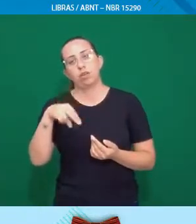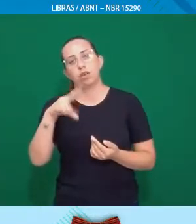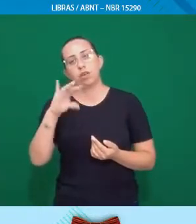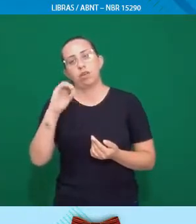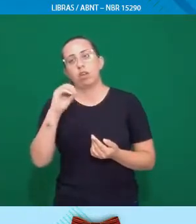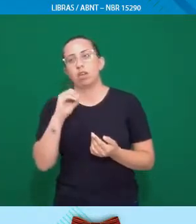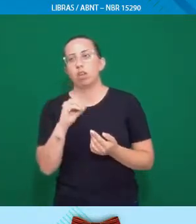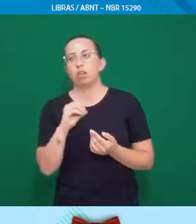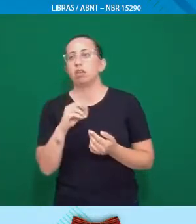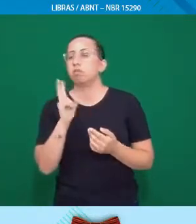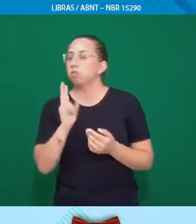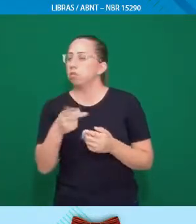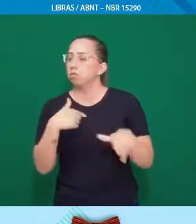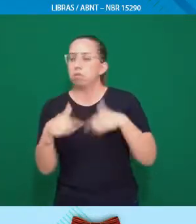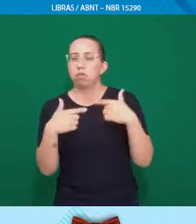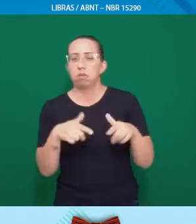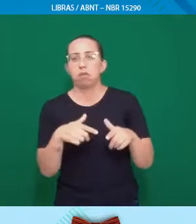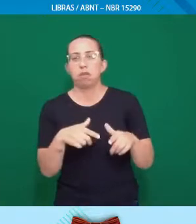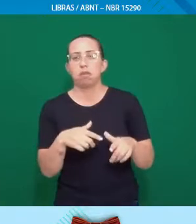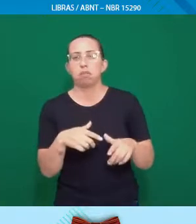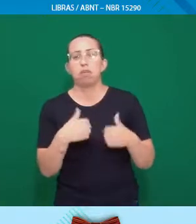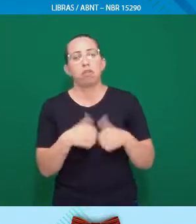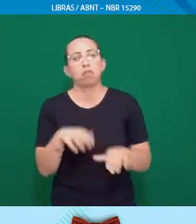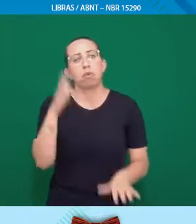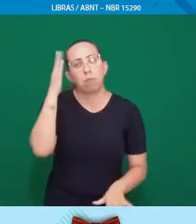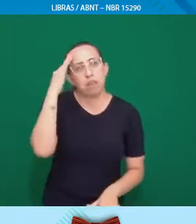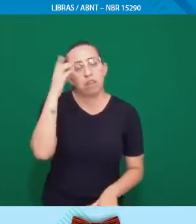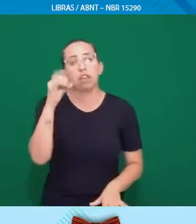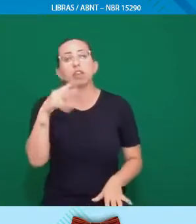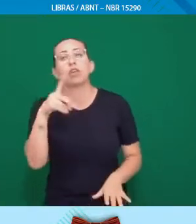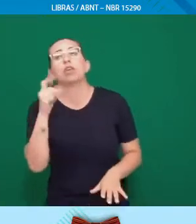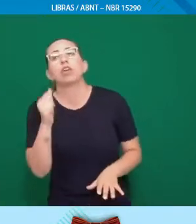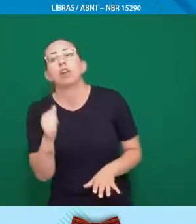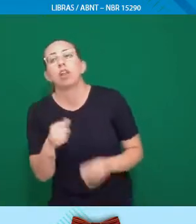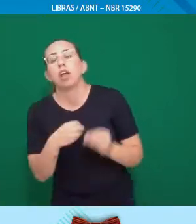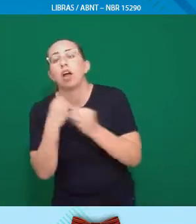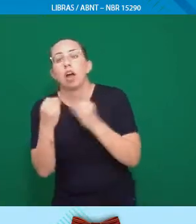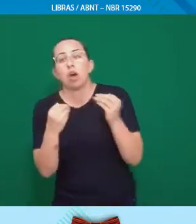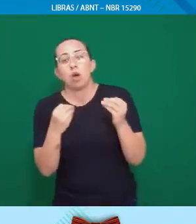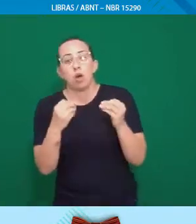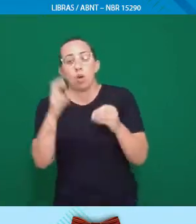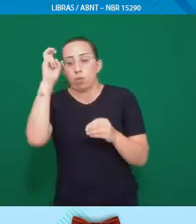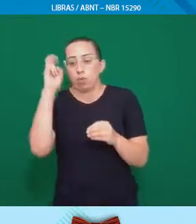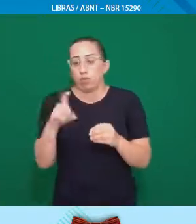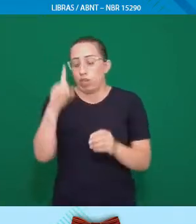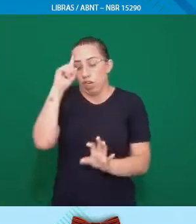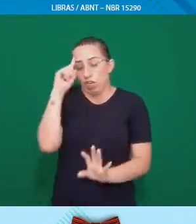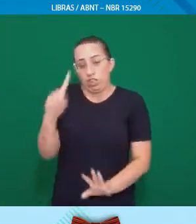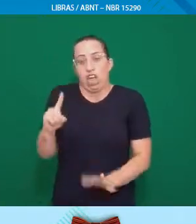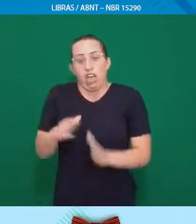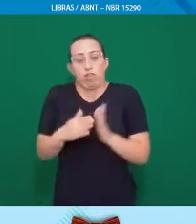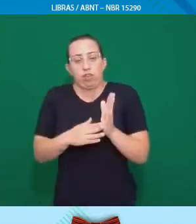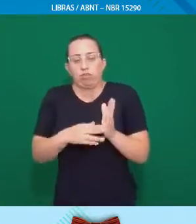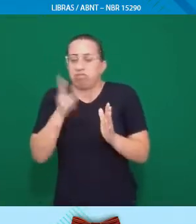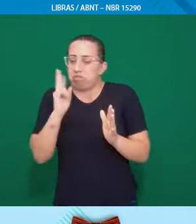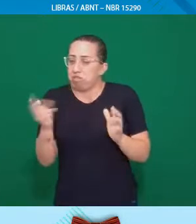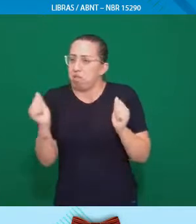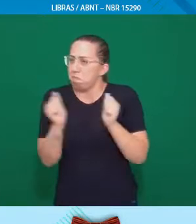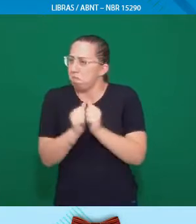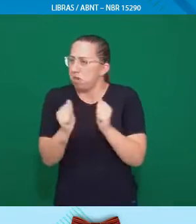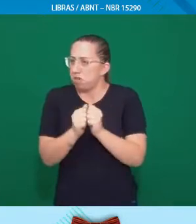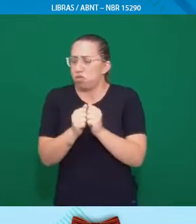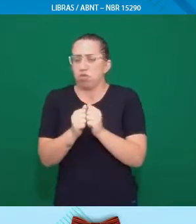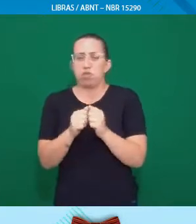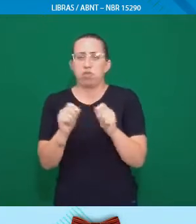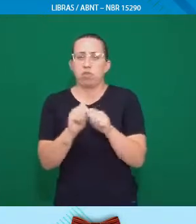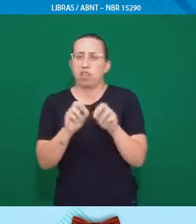eu tento imaginar o que quer ser anfitrião nesses eventos desse tamanho durante todos esses anos né junto ali com o pa